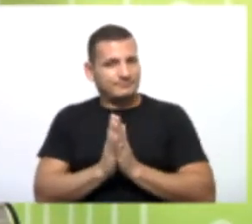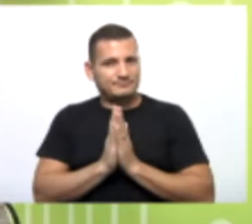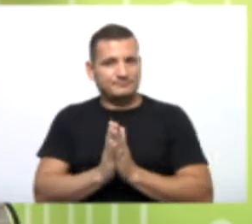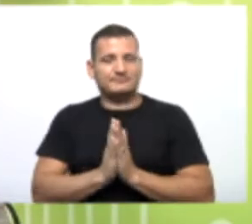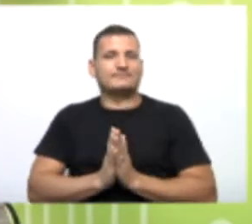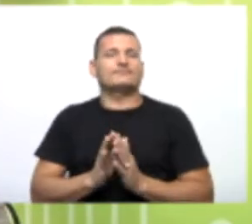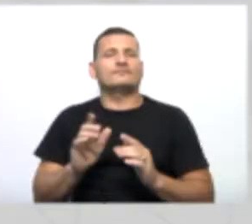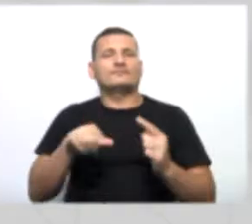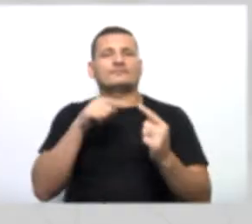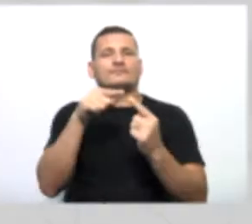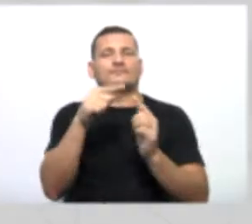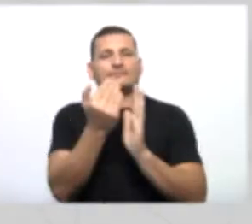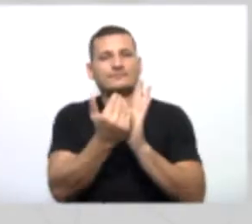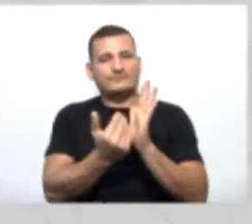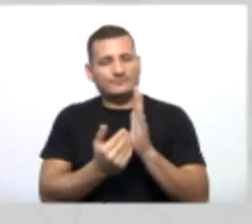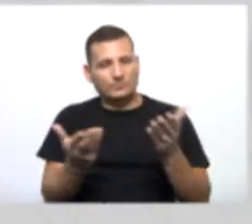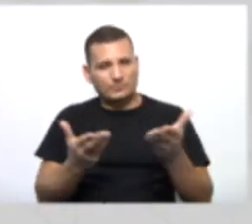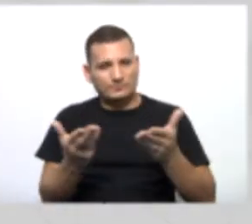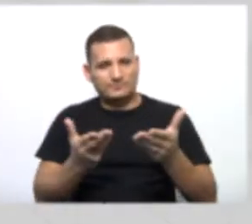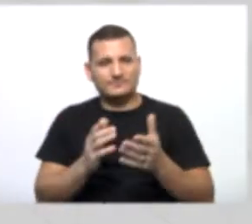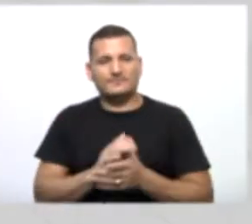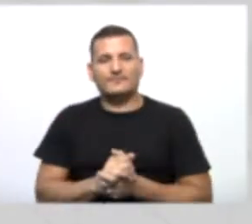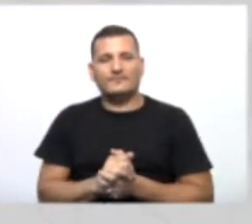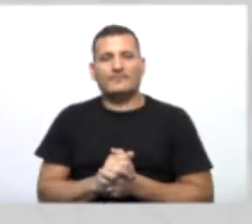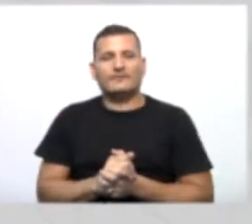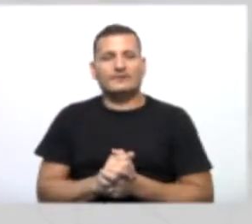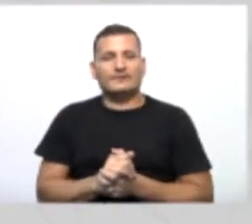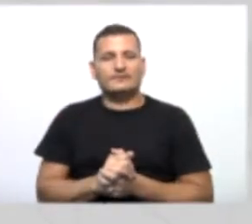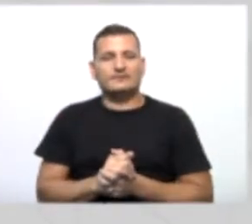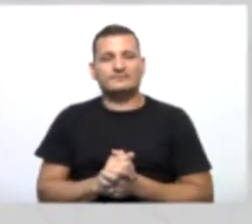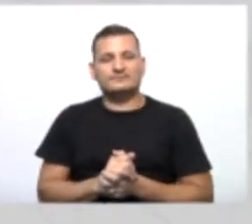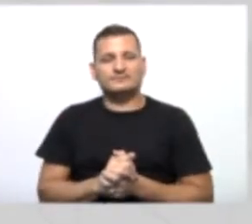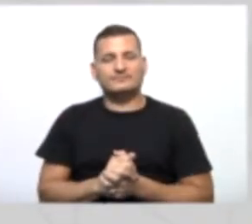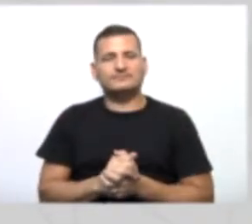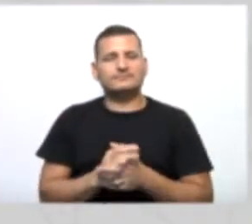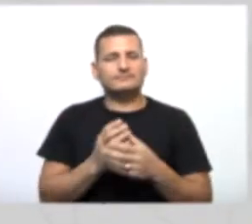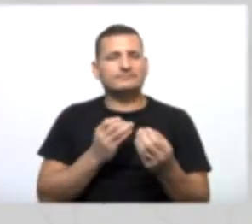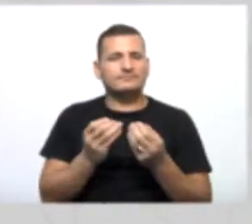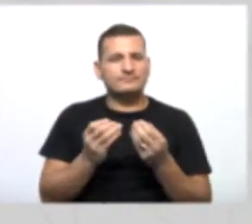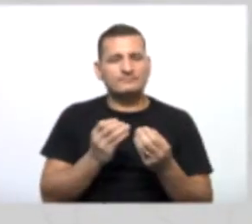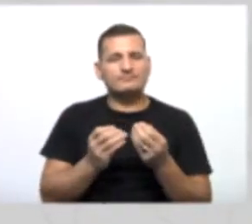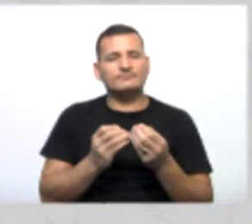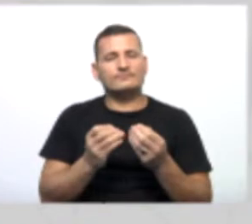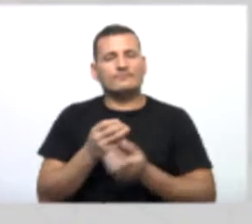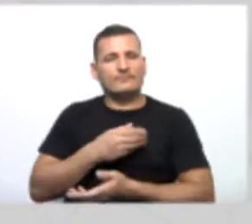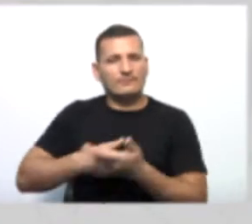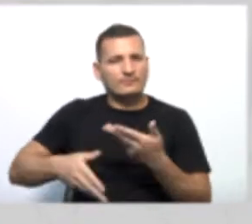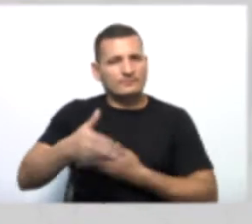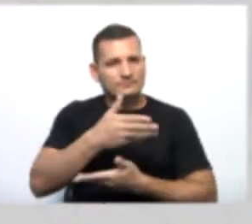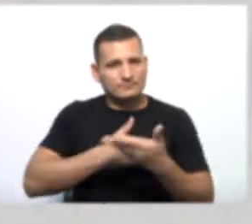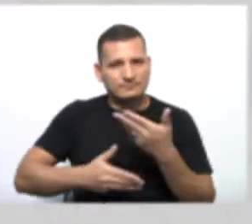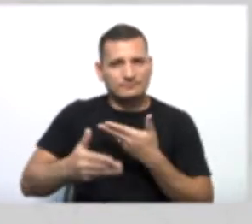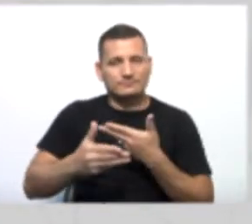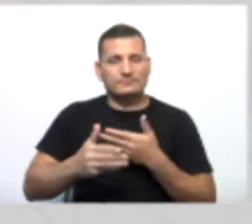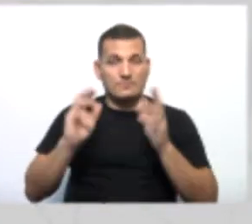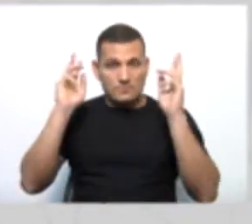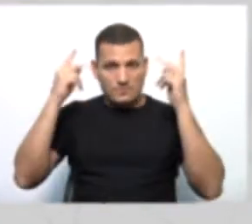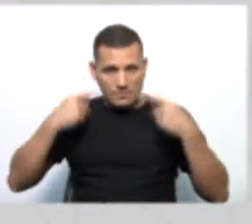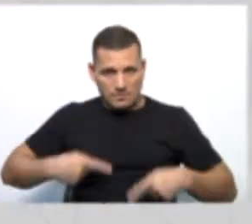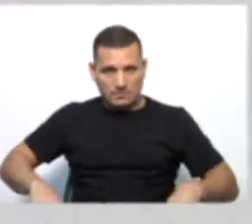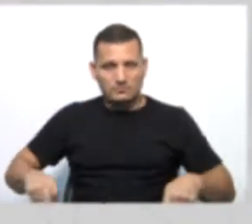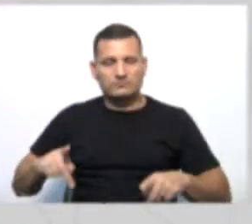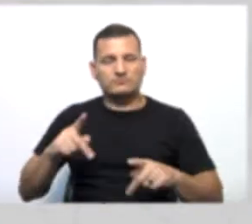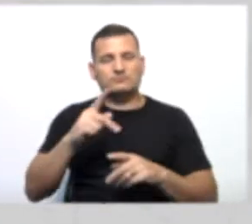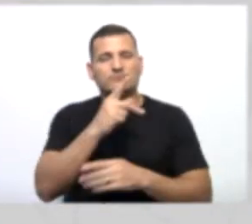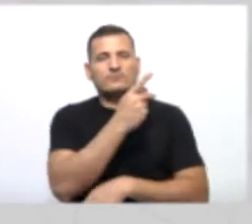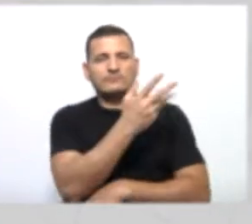lá para os objetivos da nossa aula. Relacionar as etapas de relação homem versus meio ambiente.